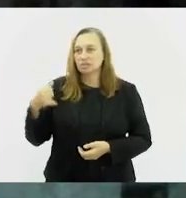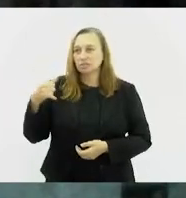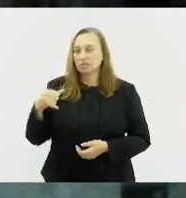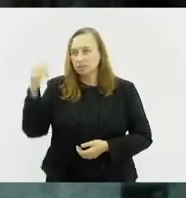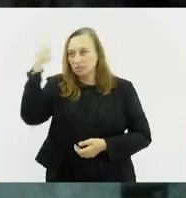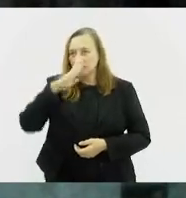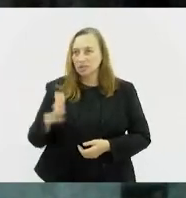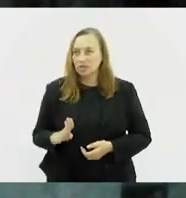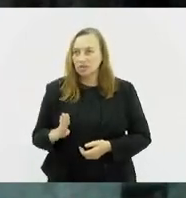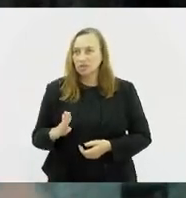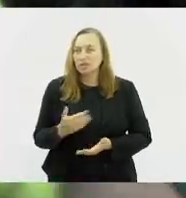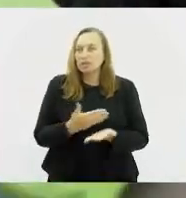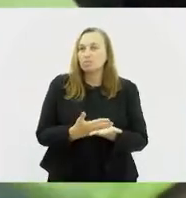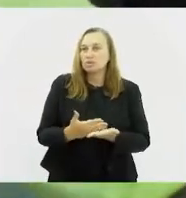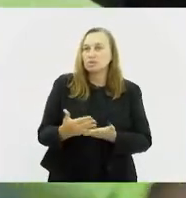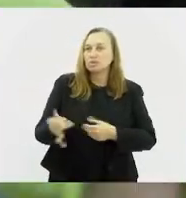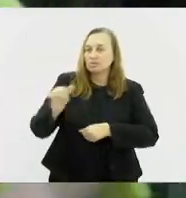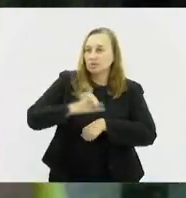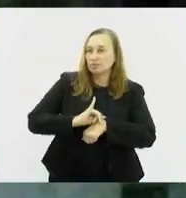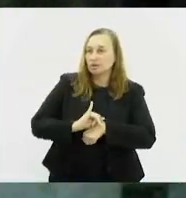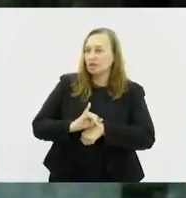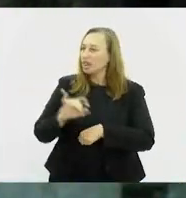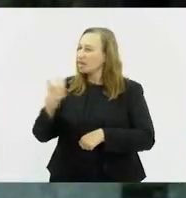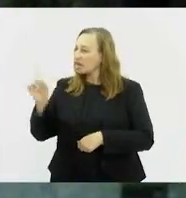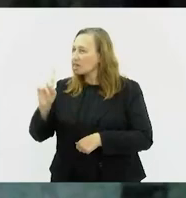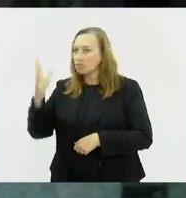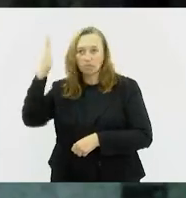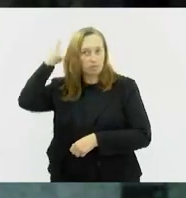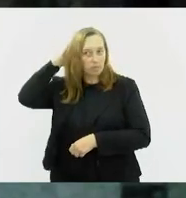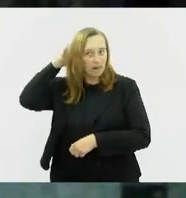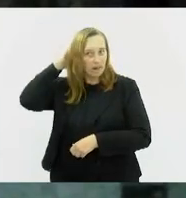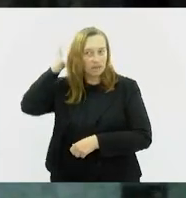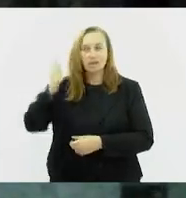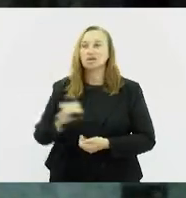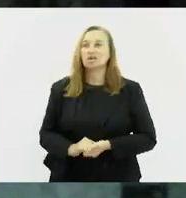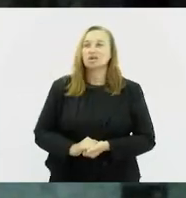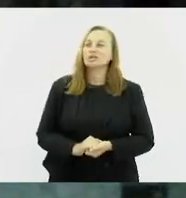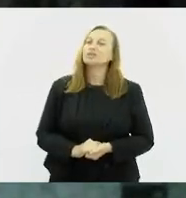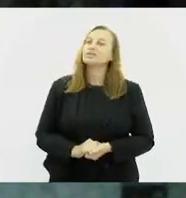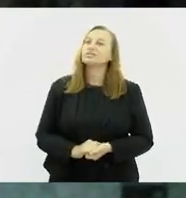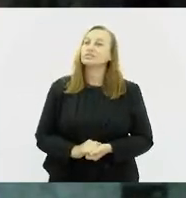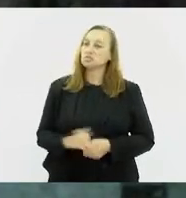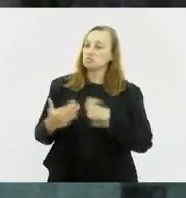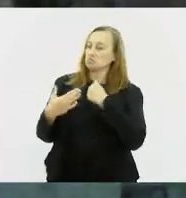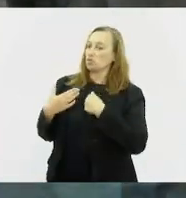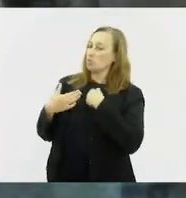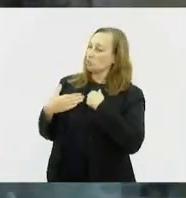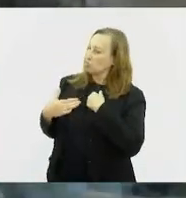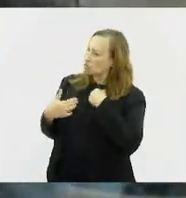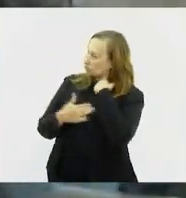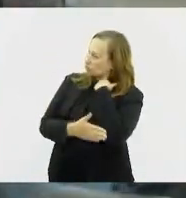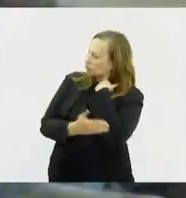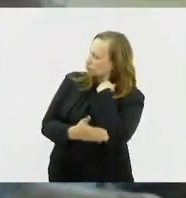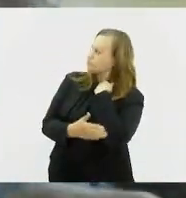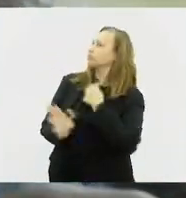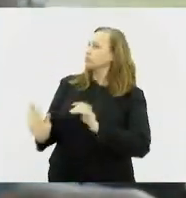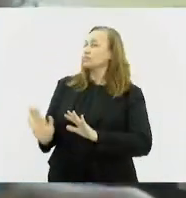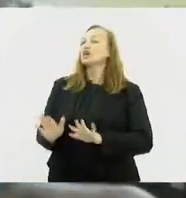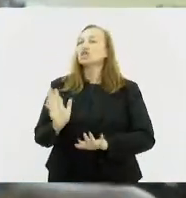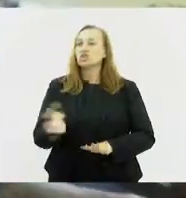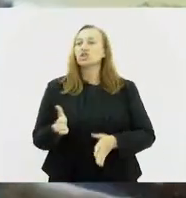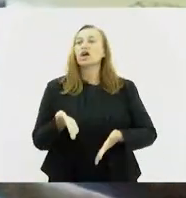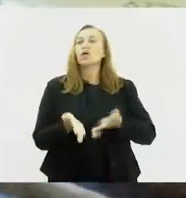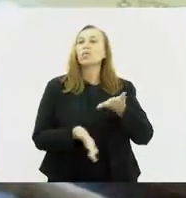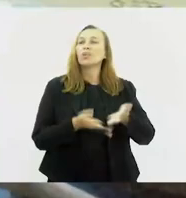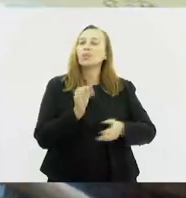em Volta Redonda. Você sabe que eu já falei que eu estou enciumada com o Paraná. Então, nós já cuidávamos da